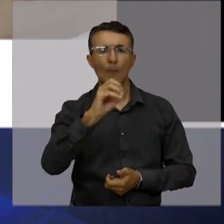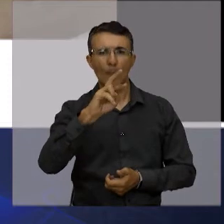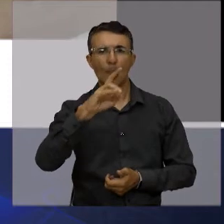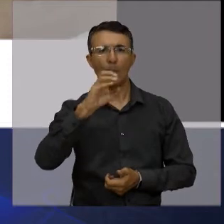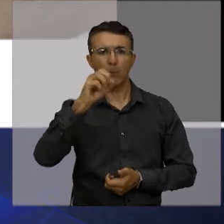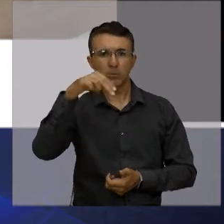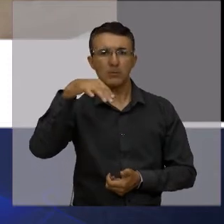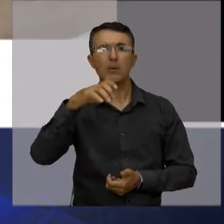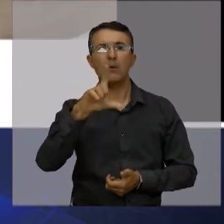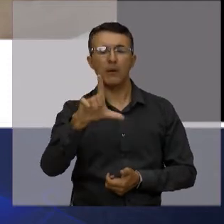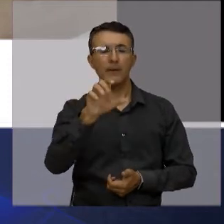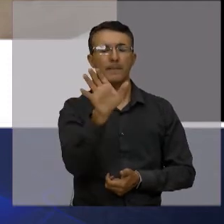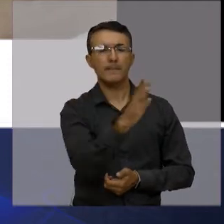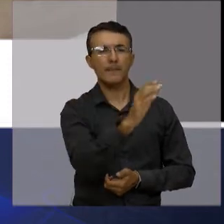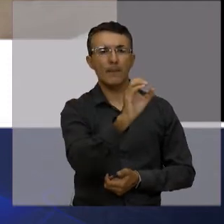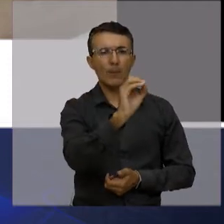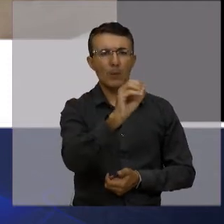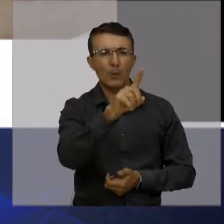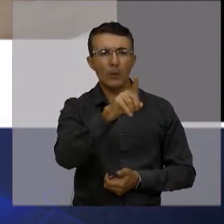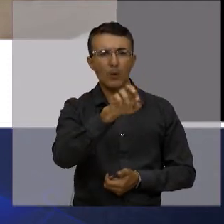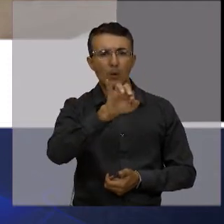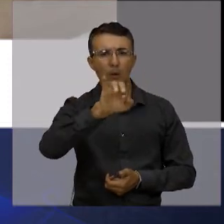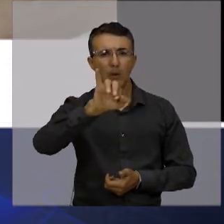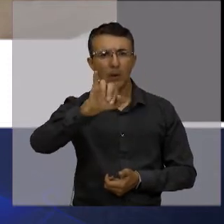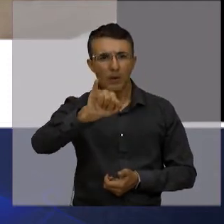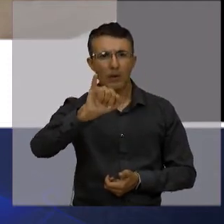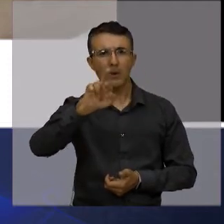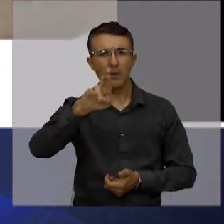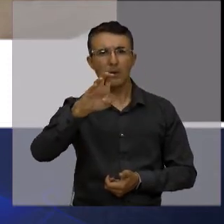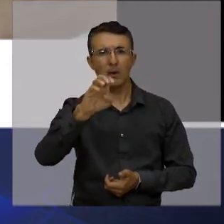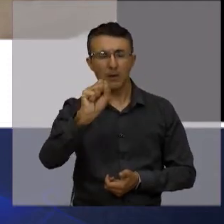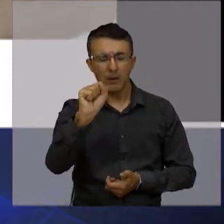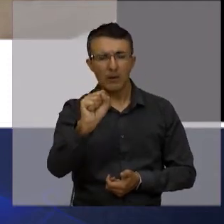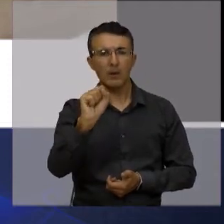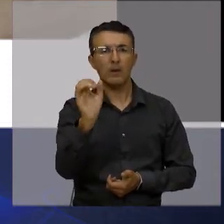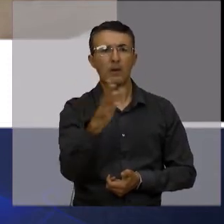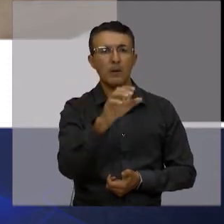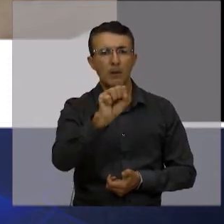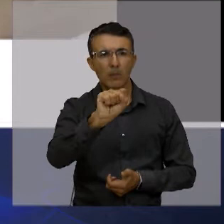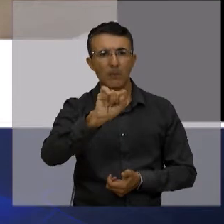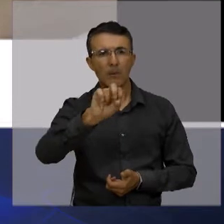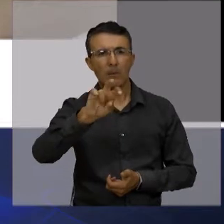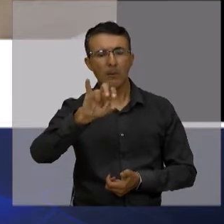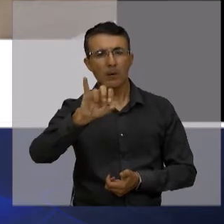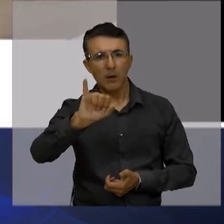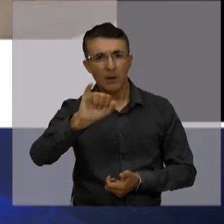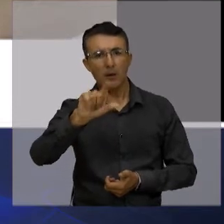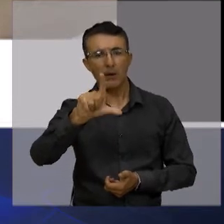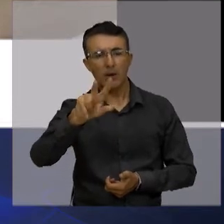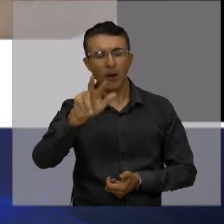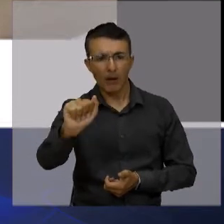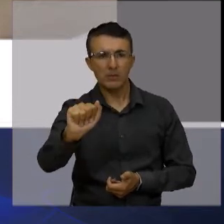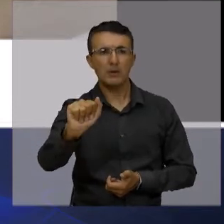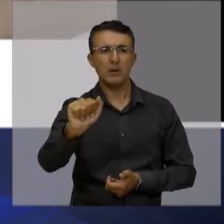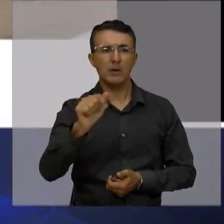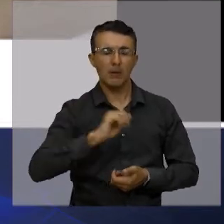que renderam essa homenagem, e parabéns para esse plenário, porque